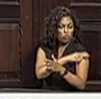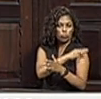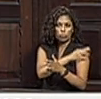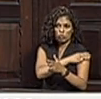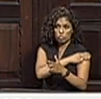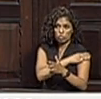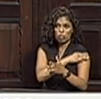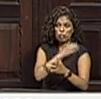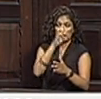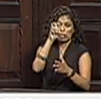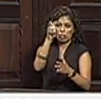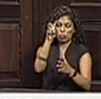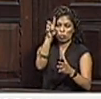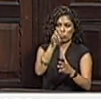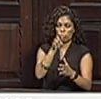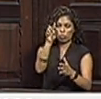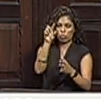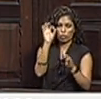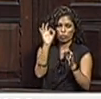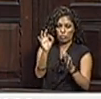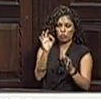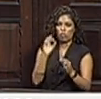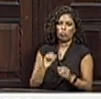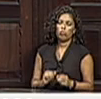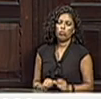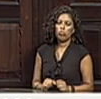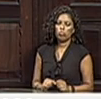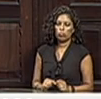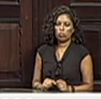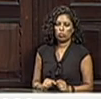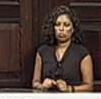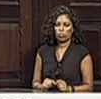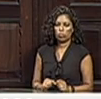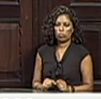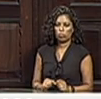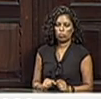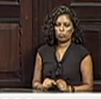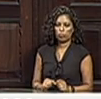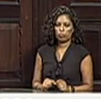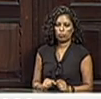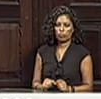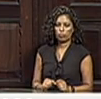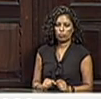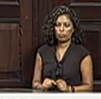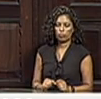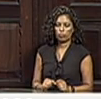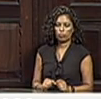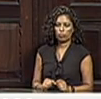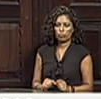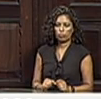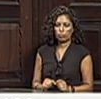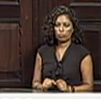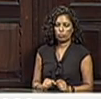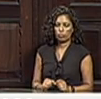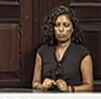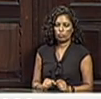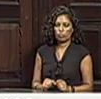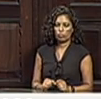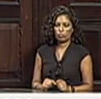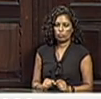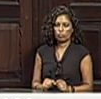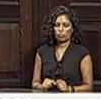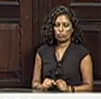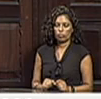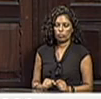teria contradição se fosse regulamentado pelo CREA. Mas todos os de perfil técnico